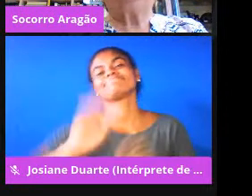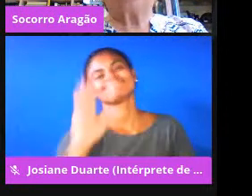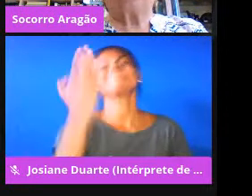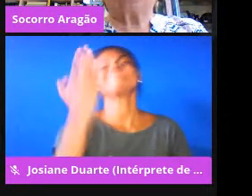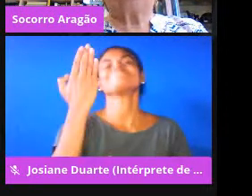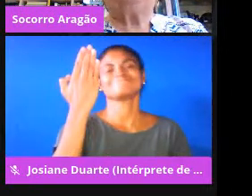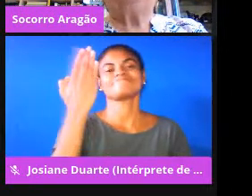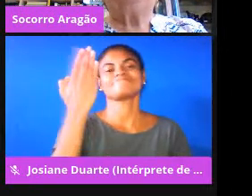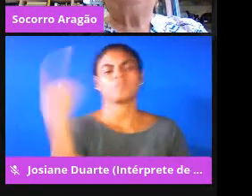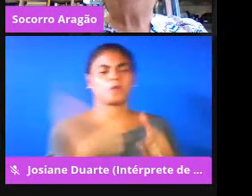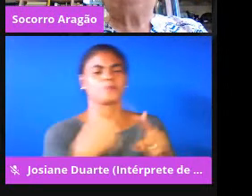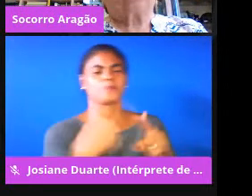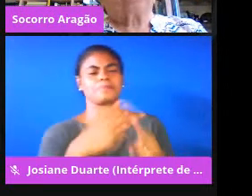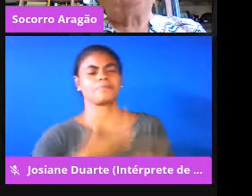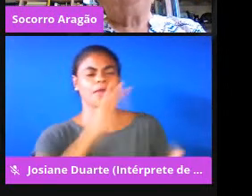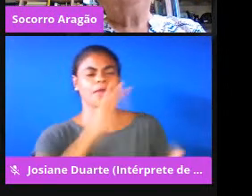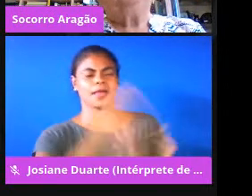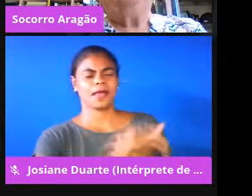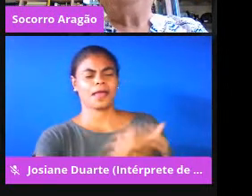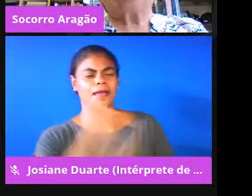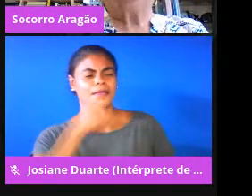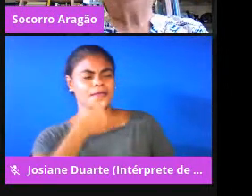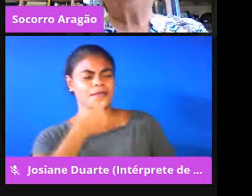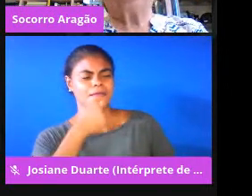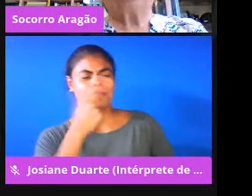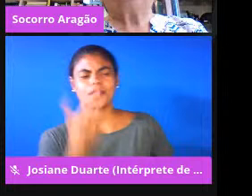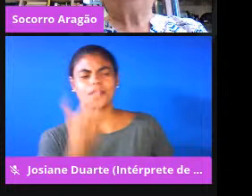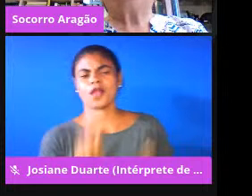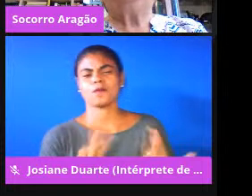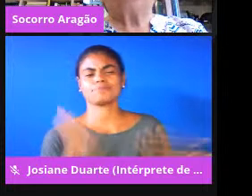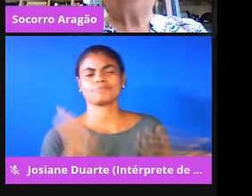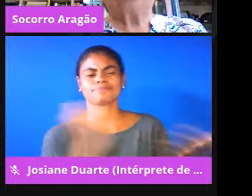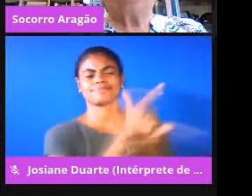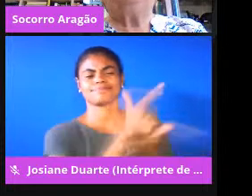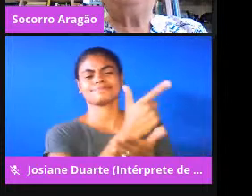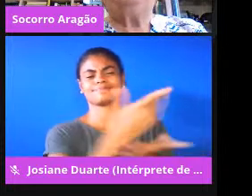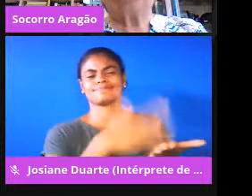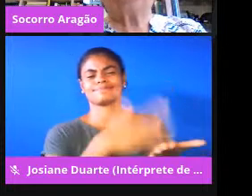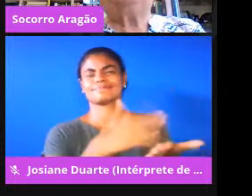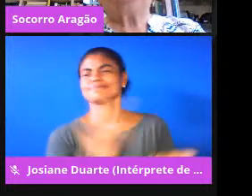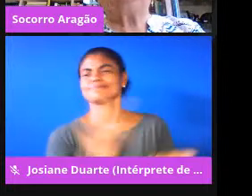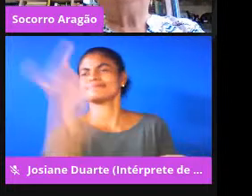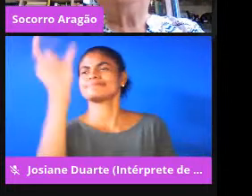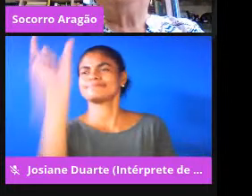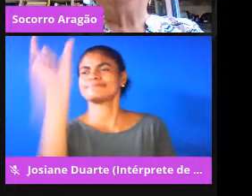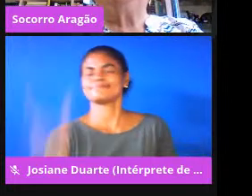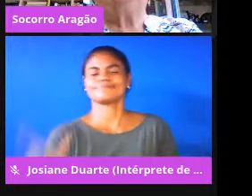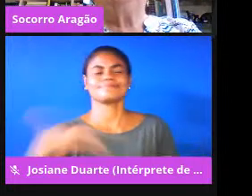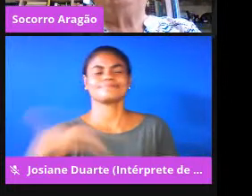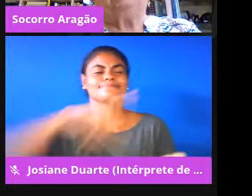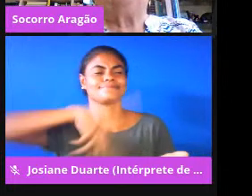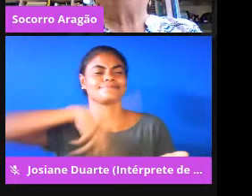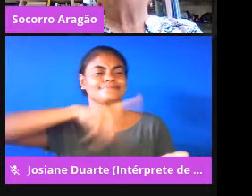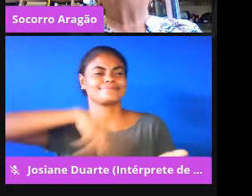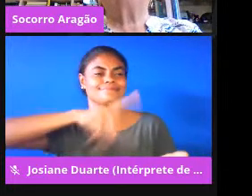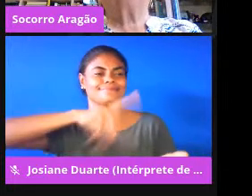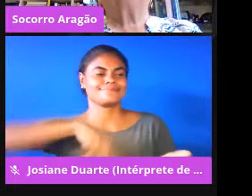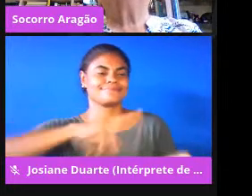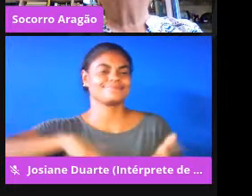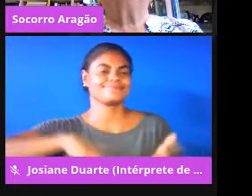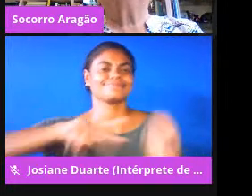foi mesmo que eu ter comprado cartilha para outro ler. Expressão semelhante a fazer a barba de alguém registrada em dicionários regionais do